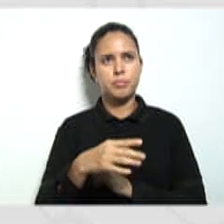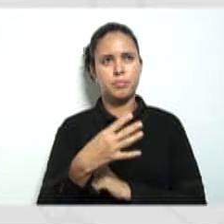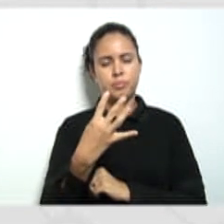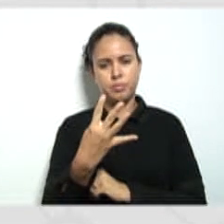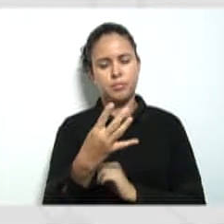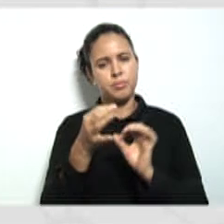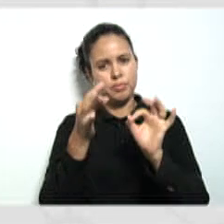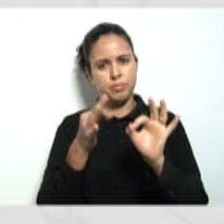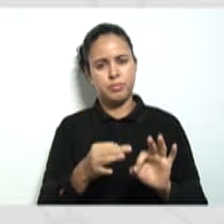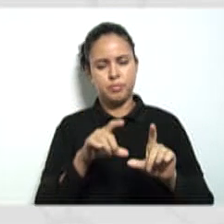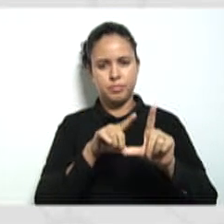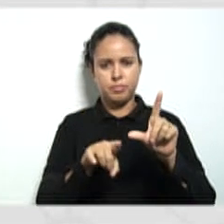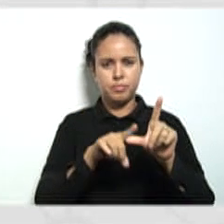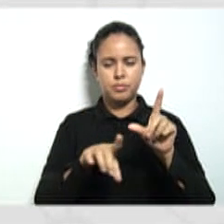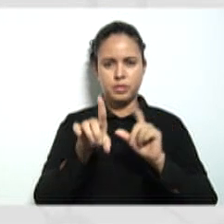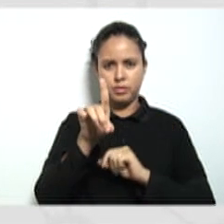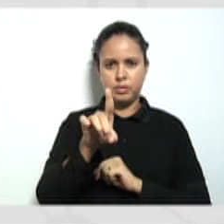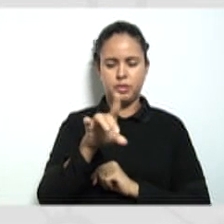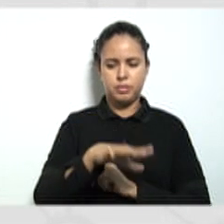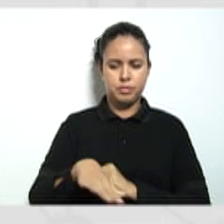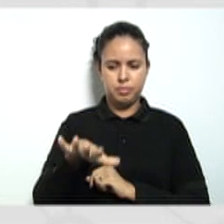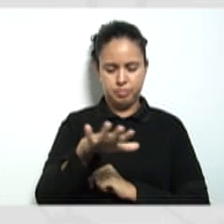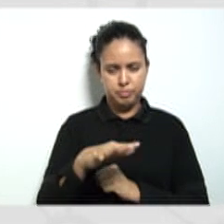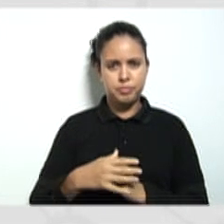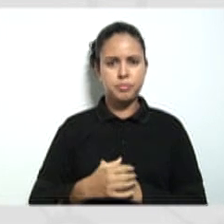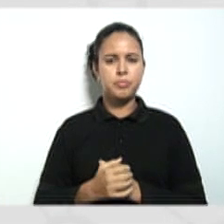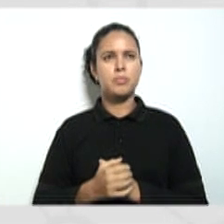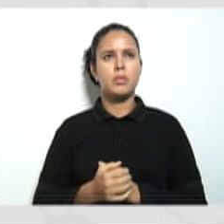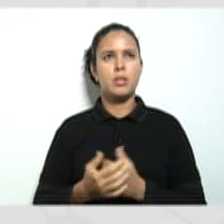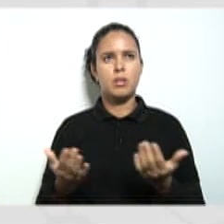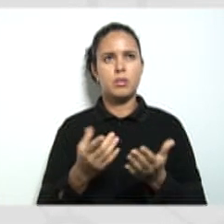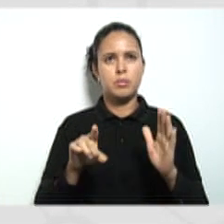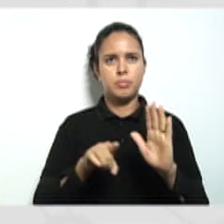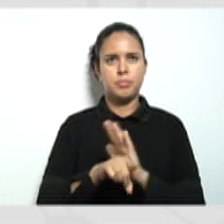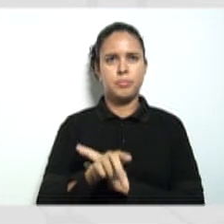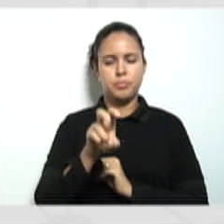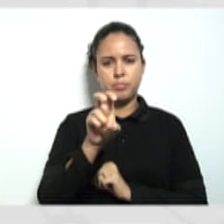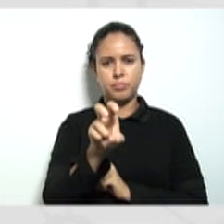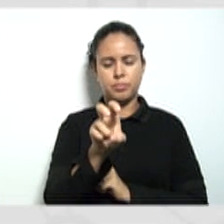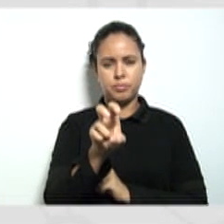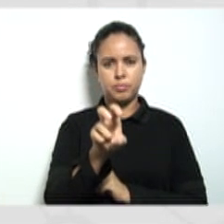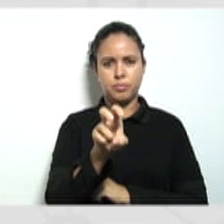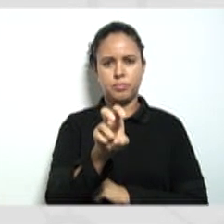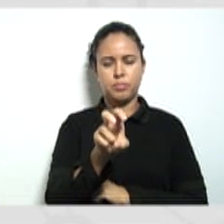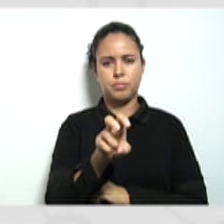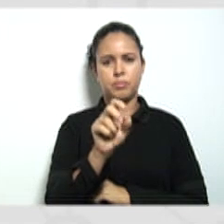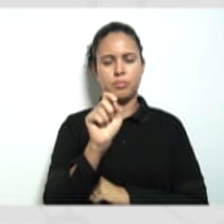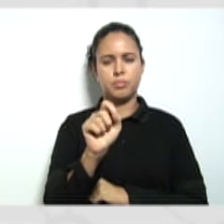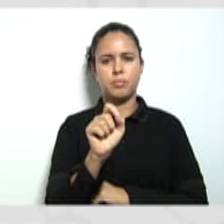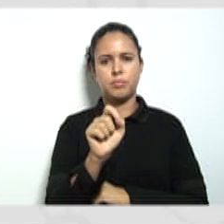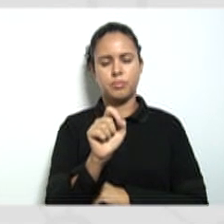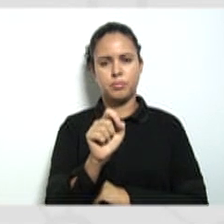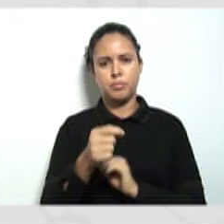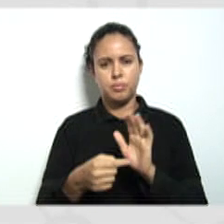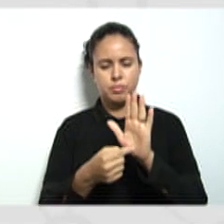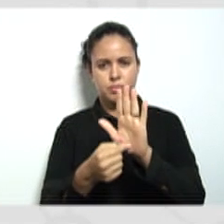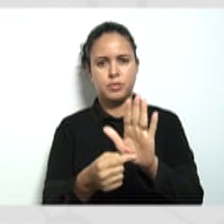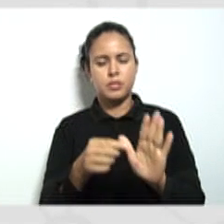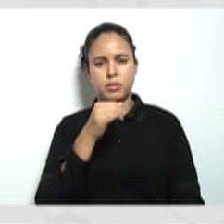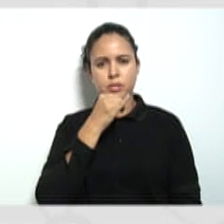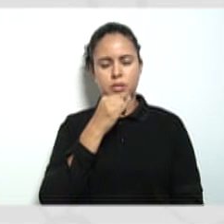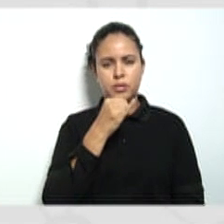certa, letra D, ramo mineral. Vamos partir para a pergunta número 5. A número 5 trata assim: apresente